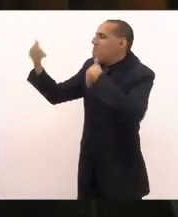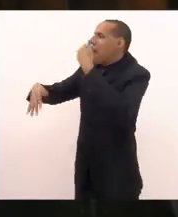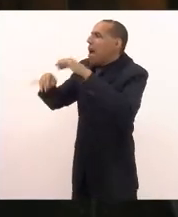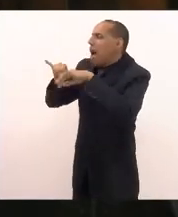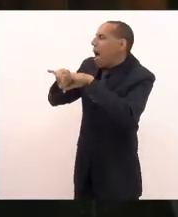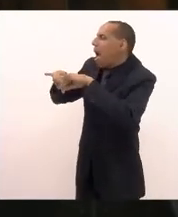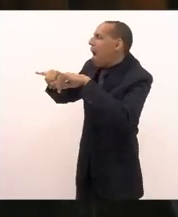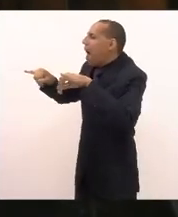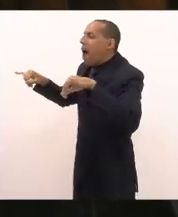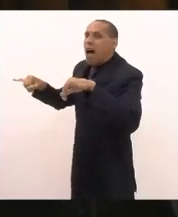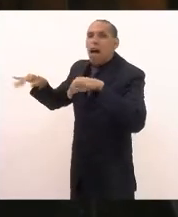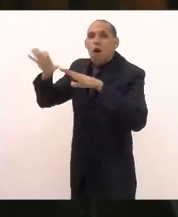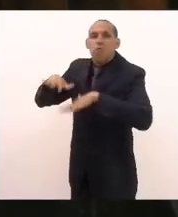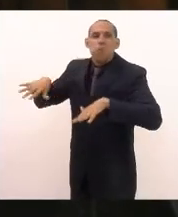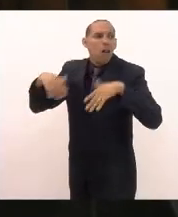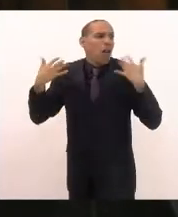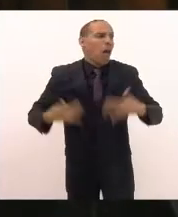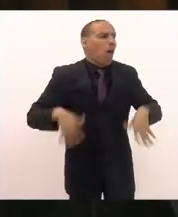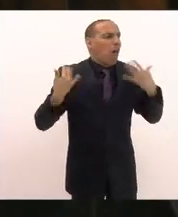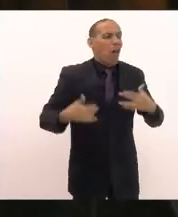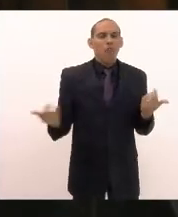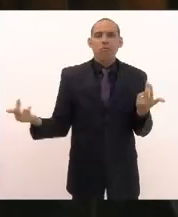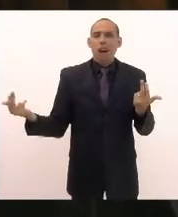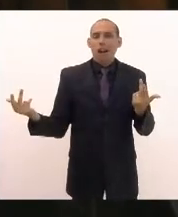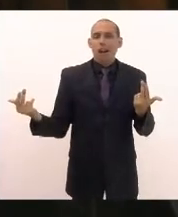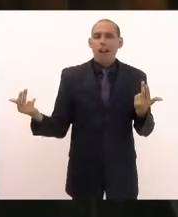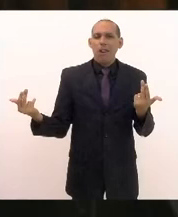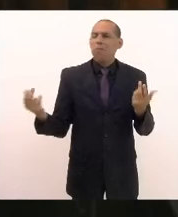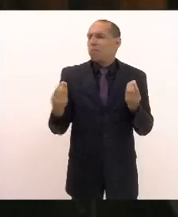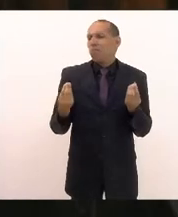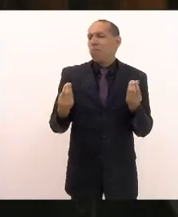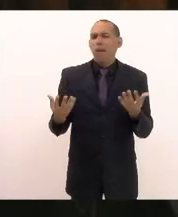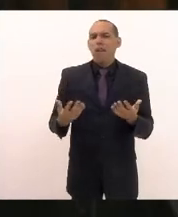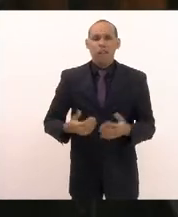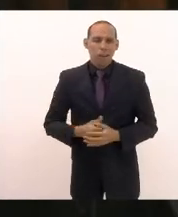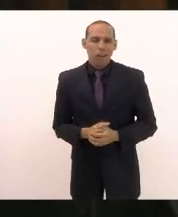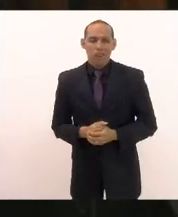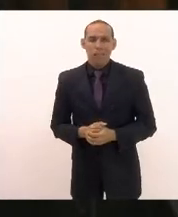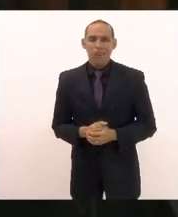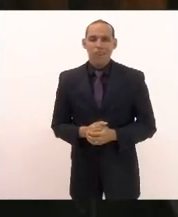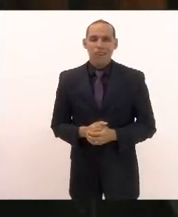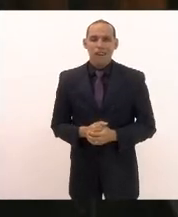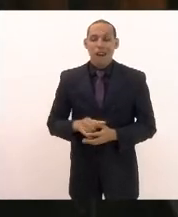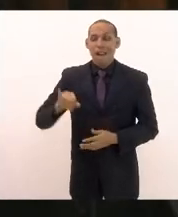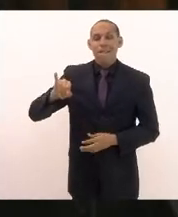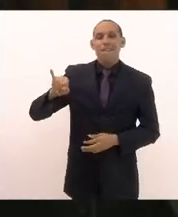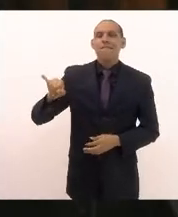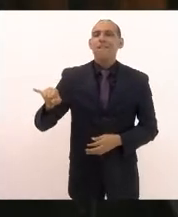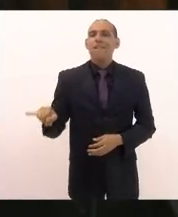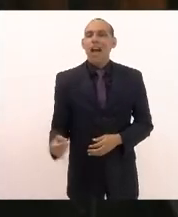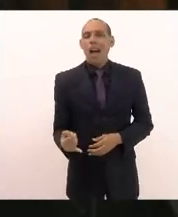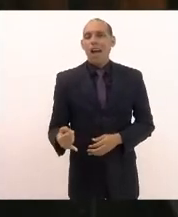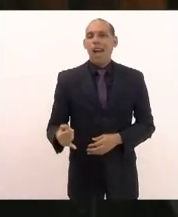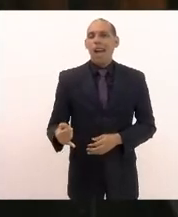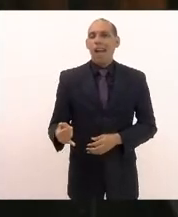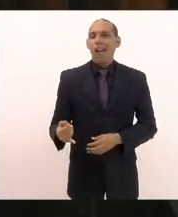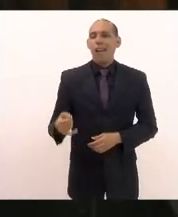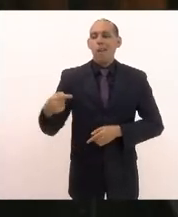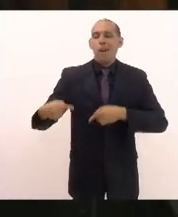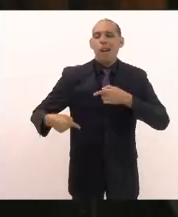sociedade, esse pânico, mas com o objetivo de tirar proveito político disso.